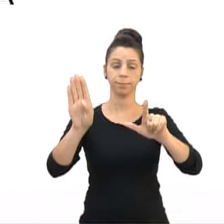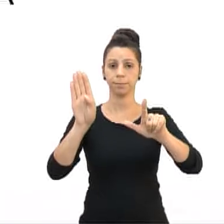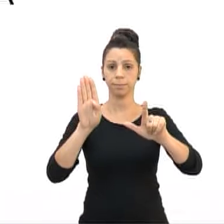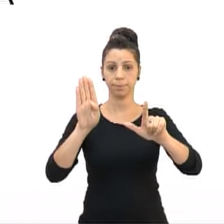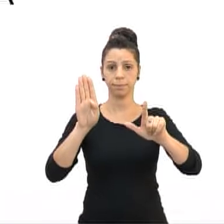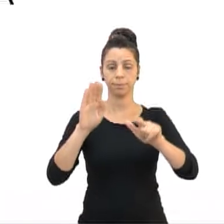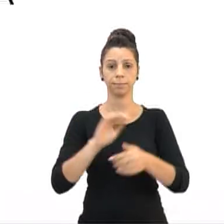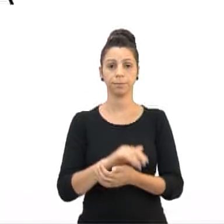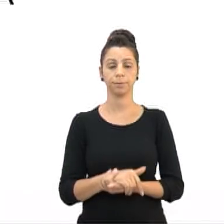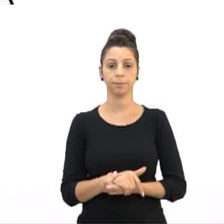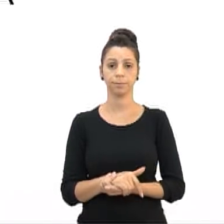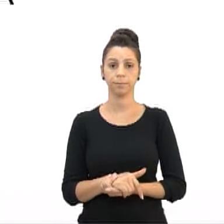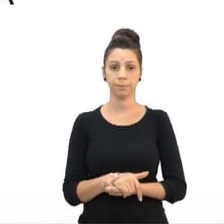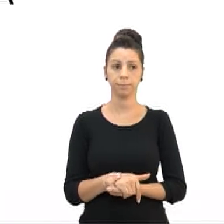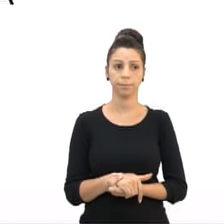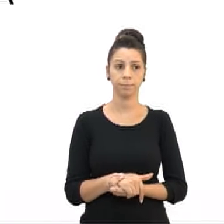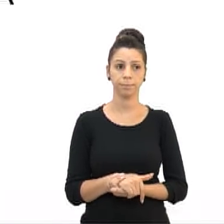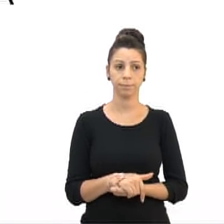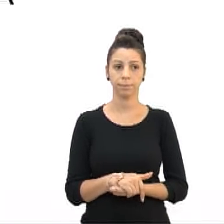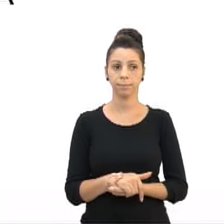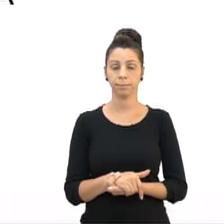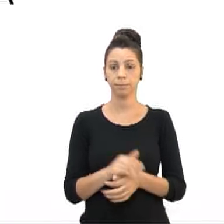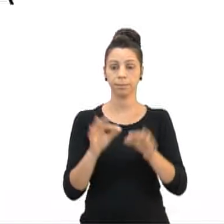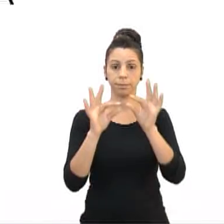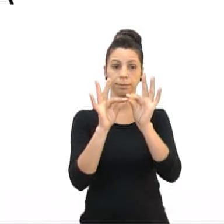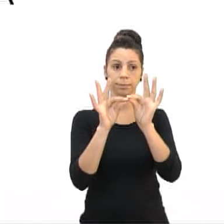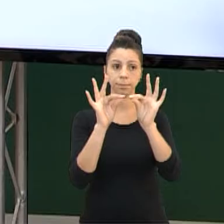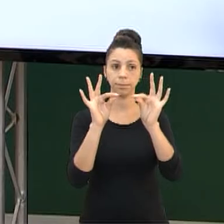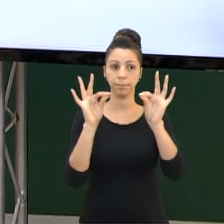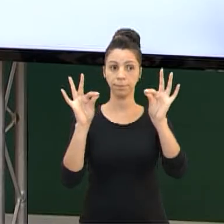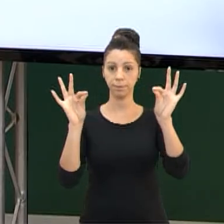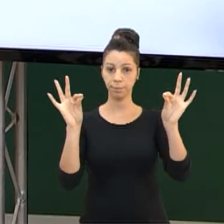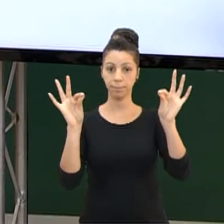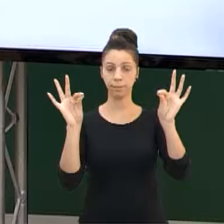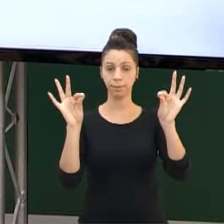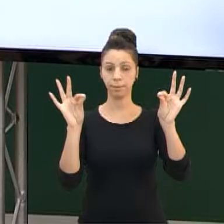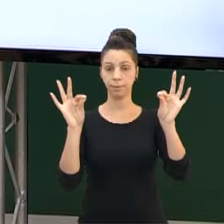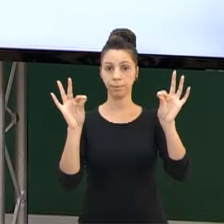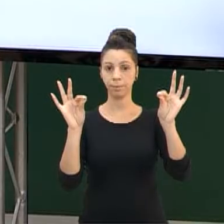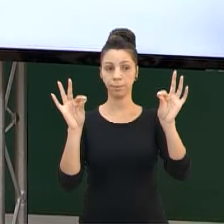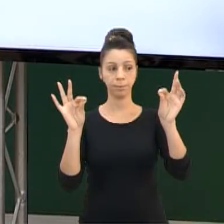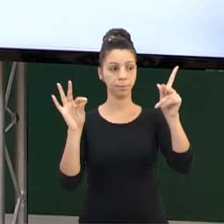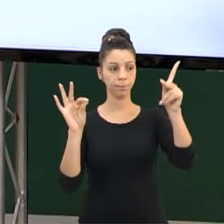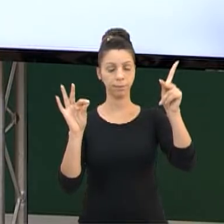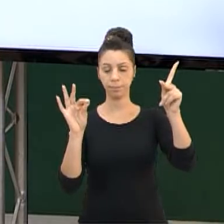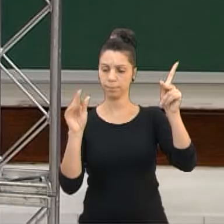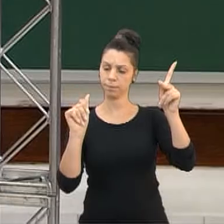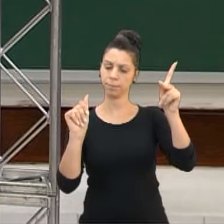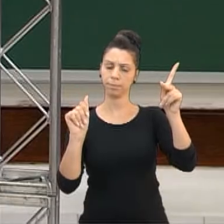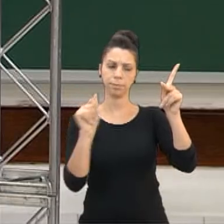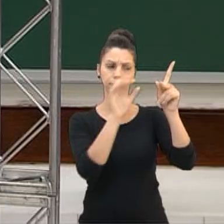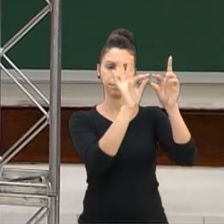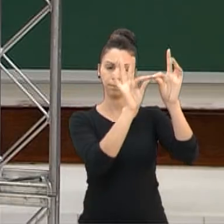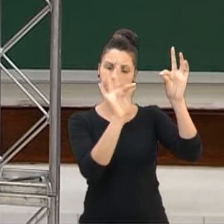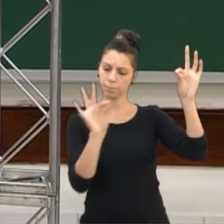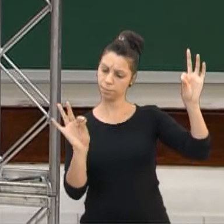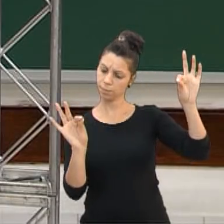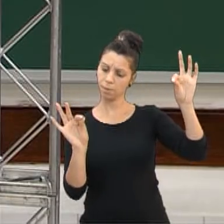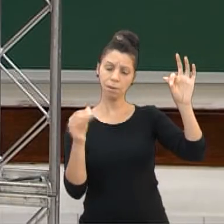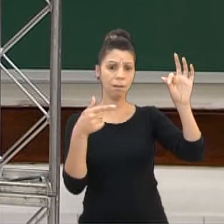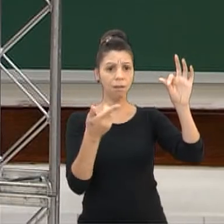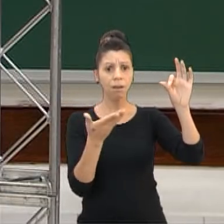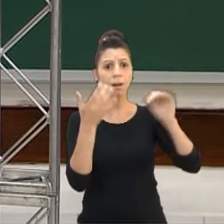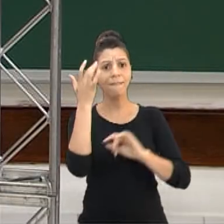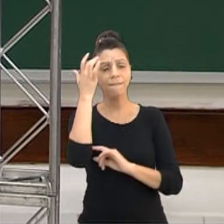assim, determine a medida do segmento PA. Ah, mas isso é fácil,